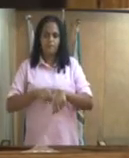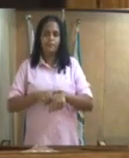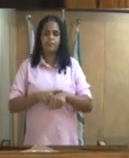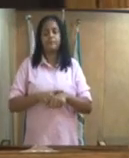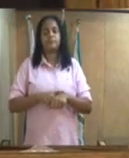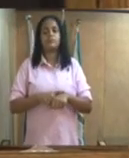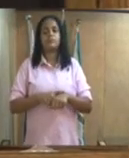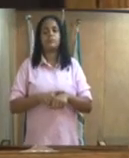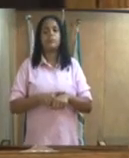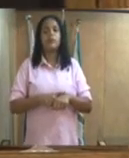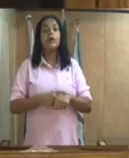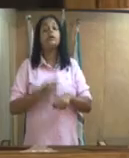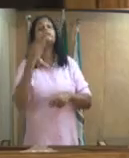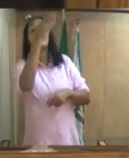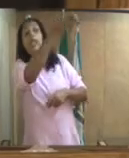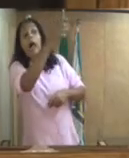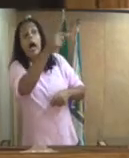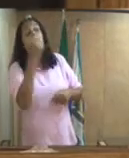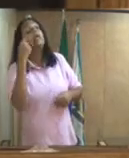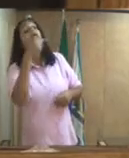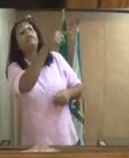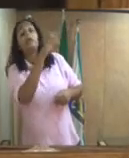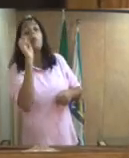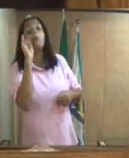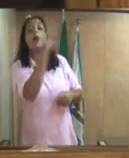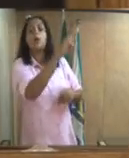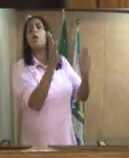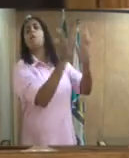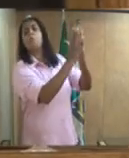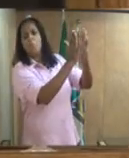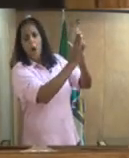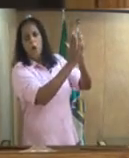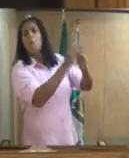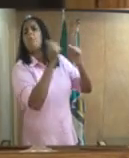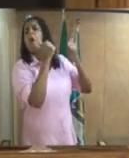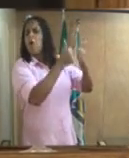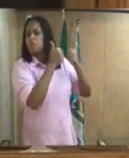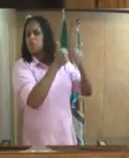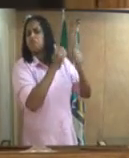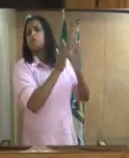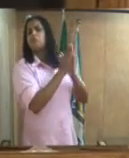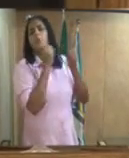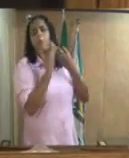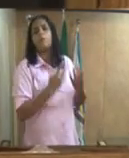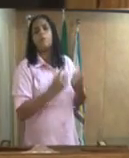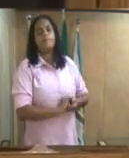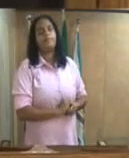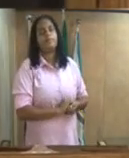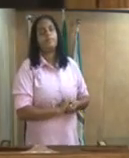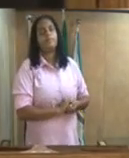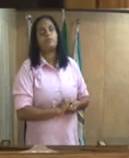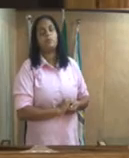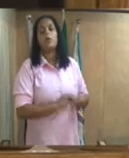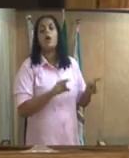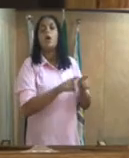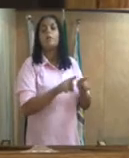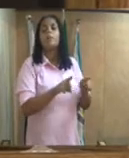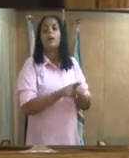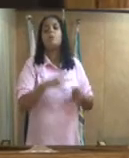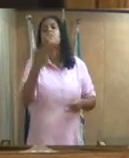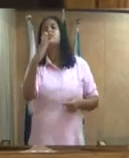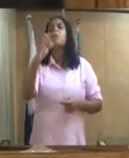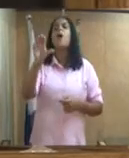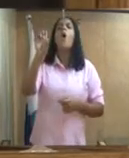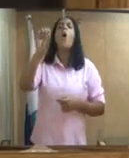realmente está lá atendendo no hospital. Parabéns. Mas eu prefiro que ele acorde 8 horas,